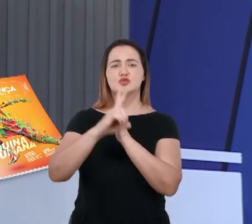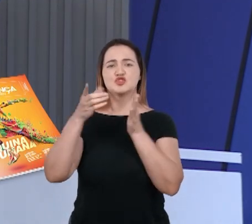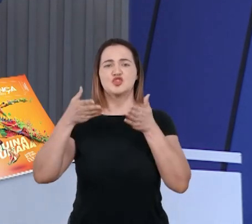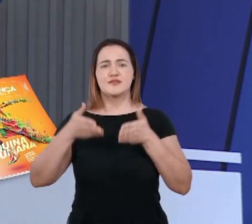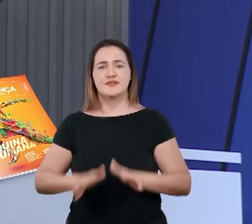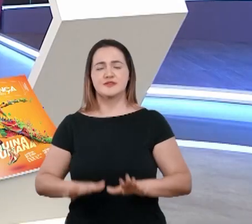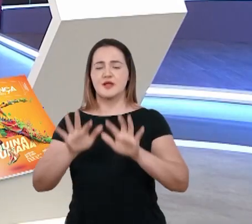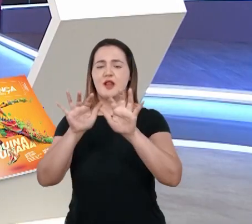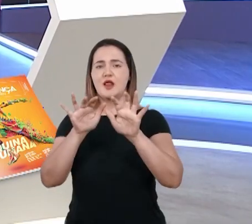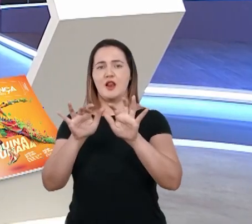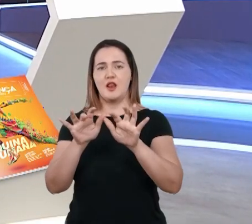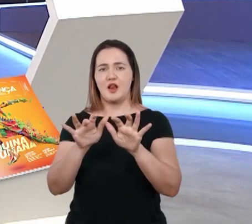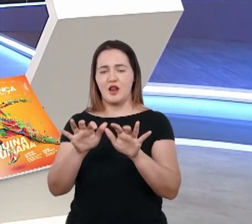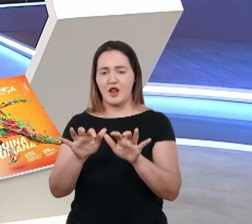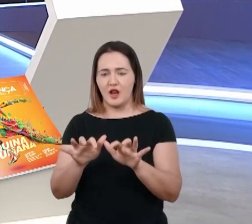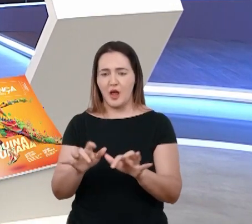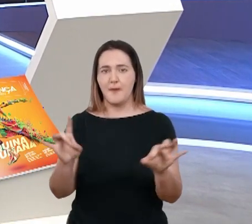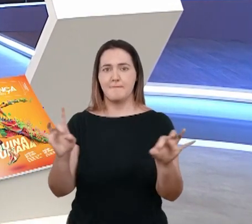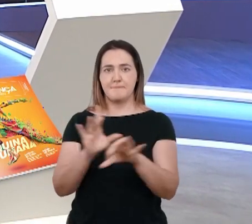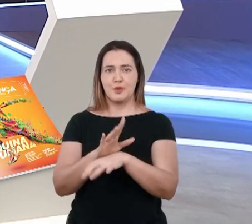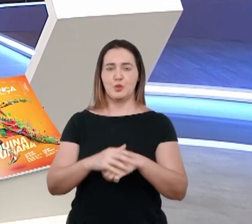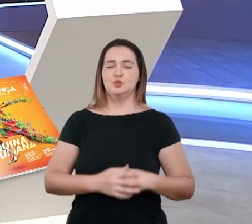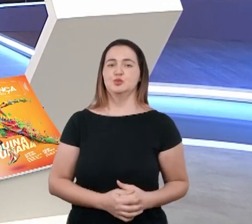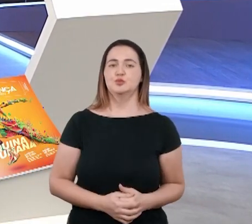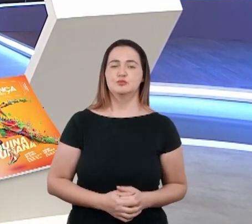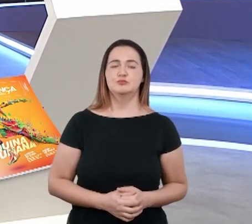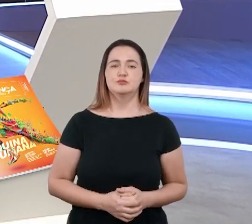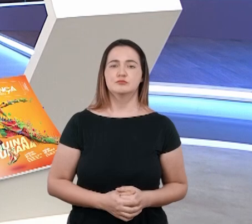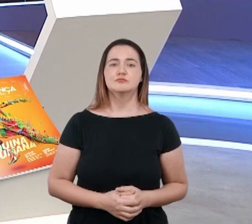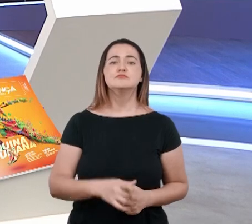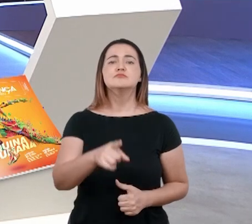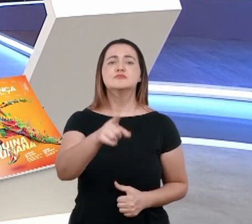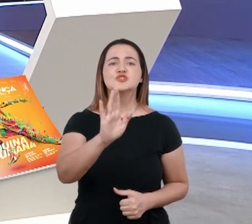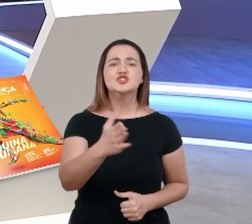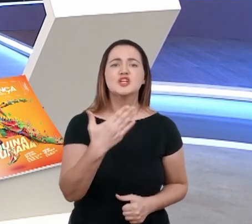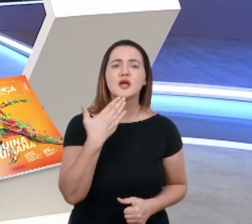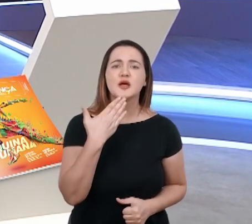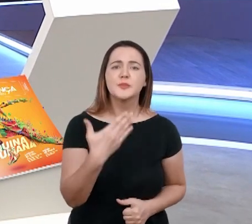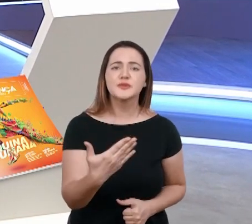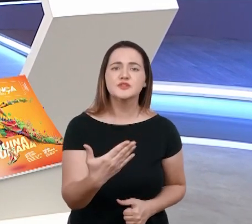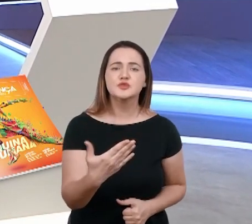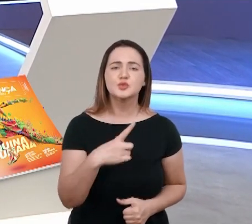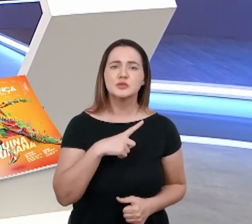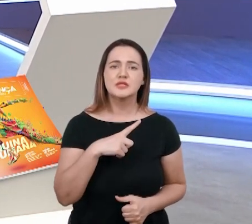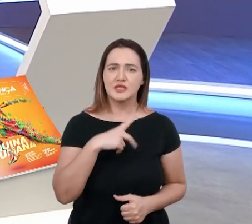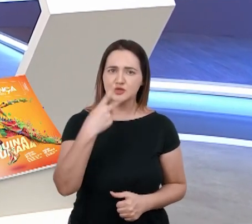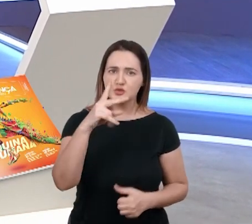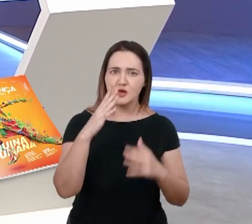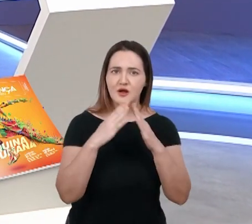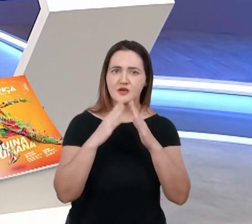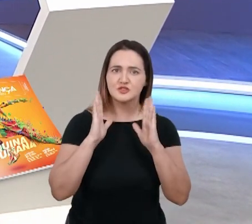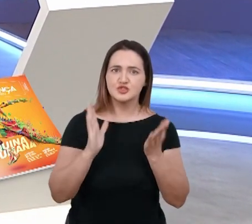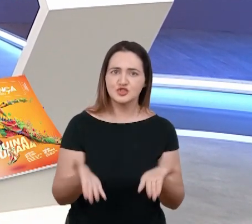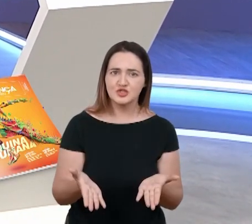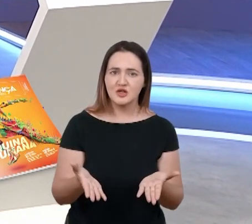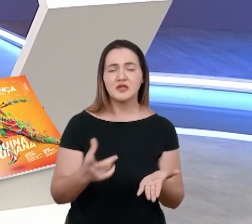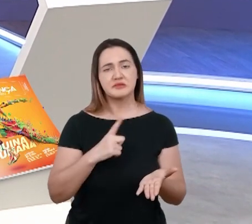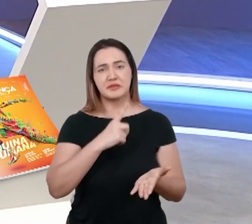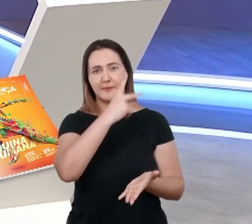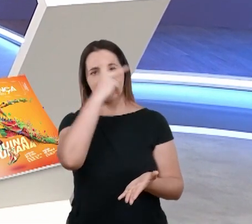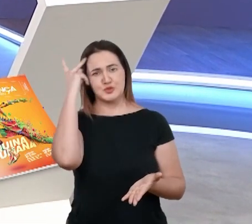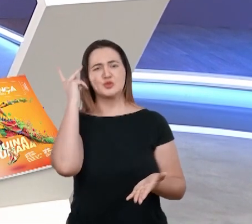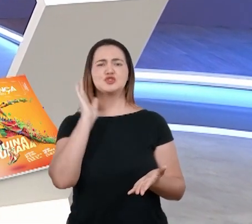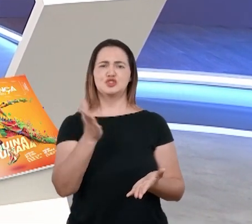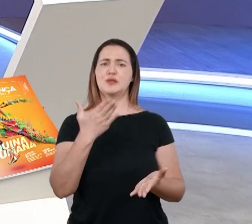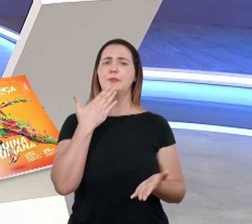você. Talvez você está perguntando assim, pastor, eu já pedi uma revista Esperança. Já tenho aqui na minha casa, já estudei,